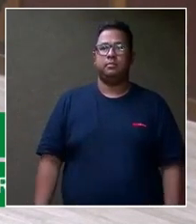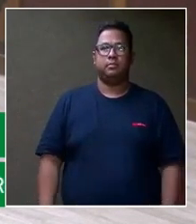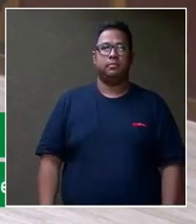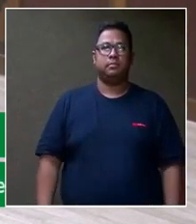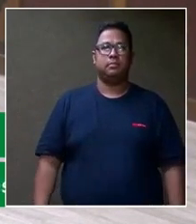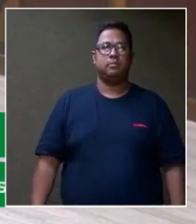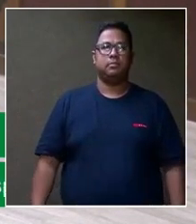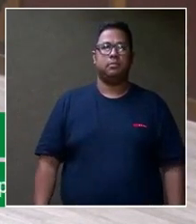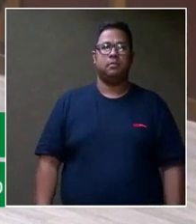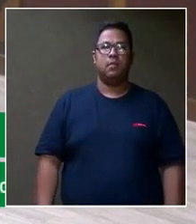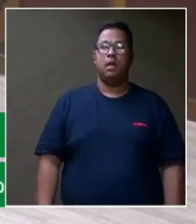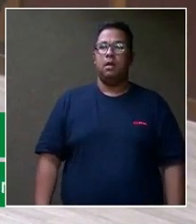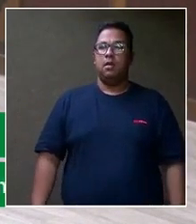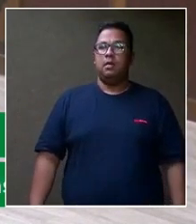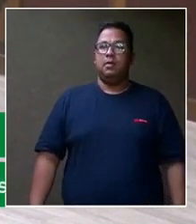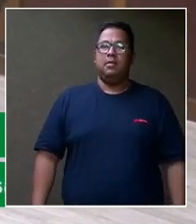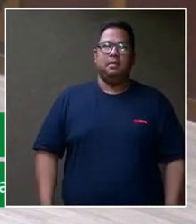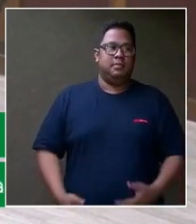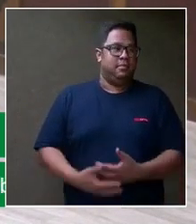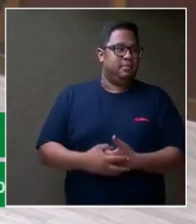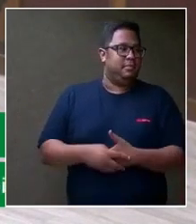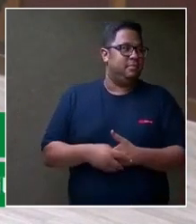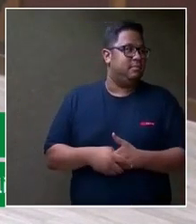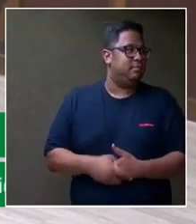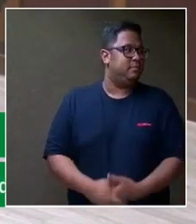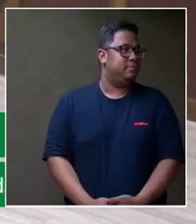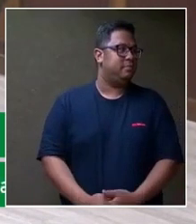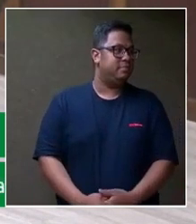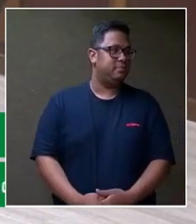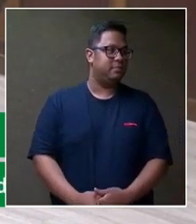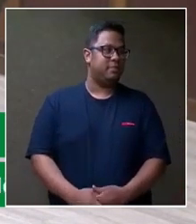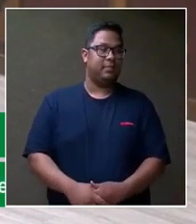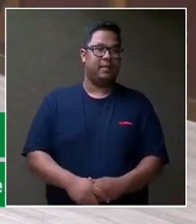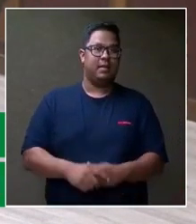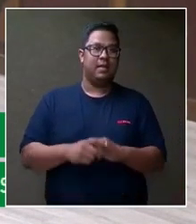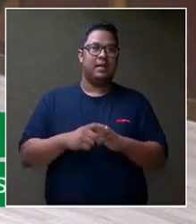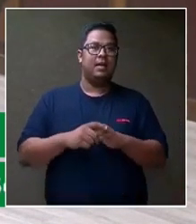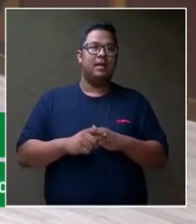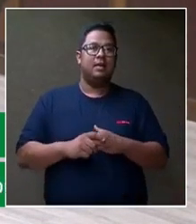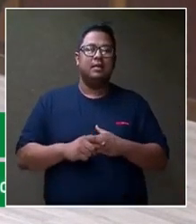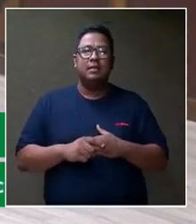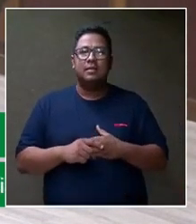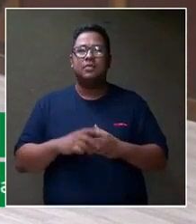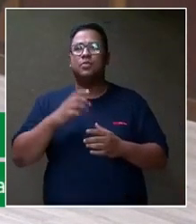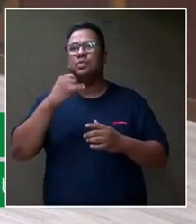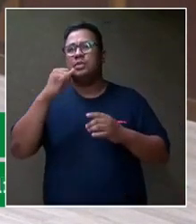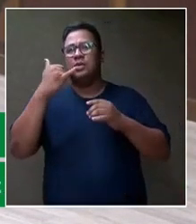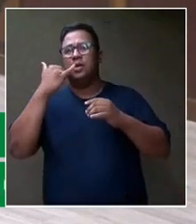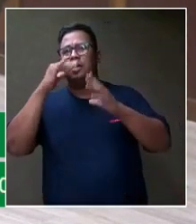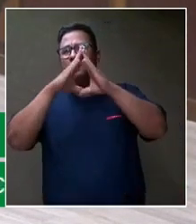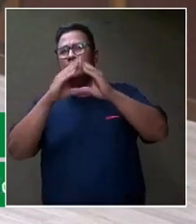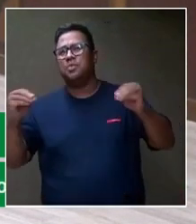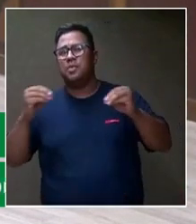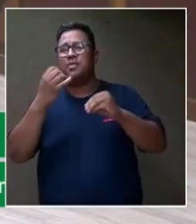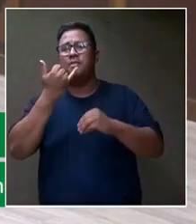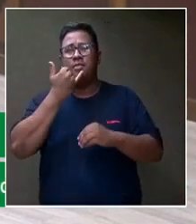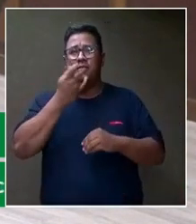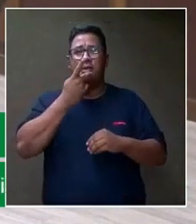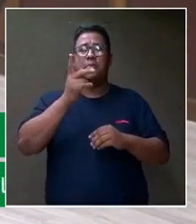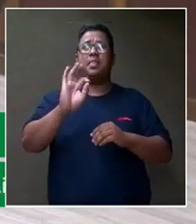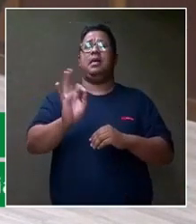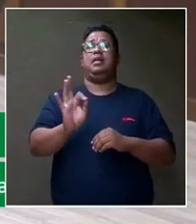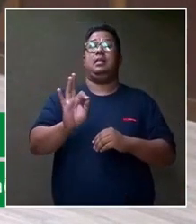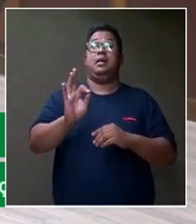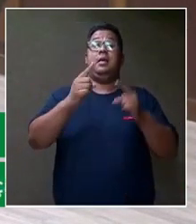quer saber como a senhora descobriu que a Emily mandou mensagem para o Rafael se o celular sumiu. E ela não mandou, não falou nada para a